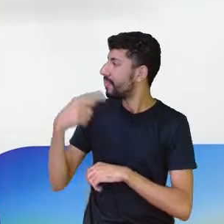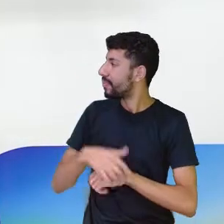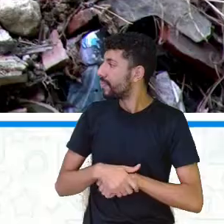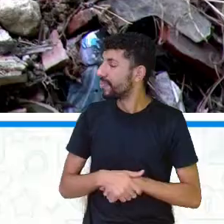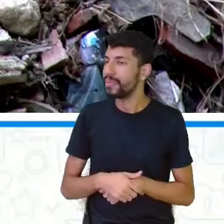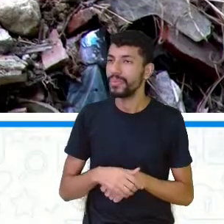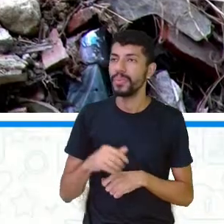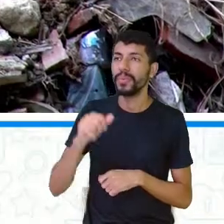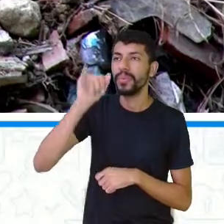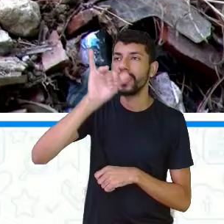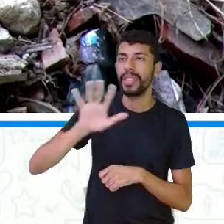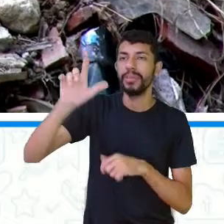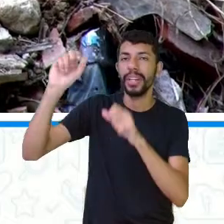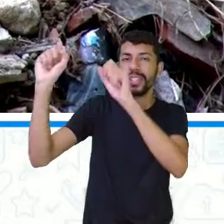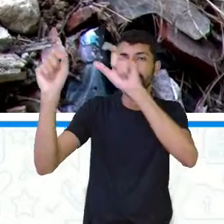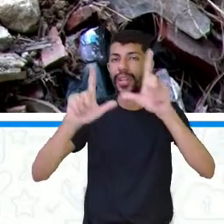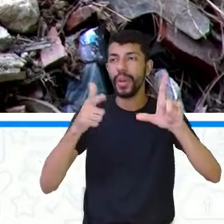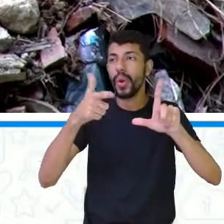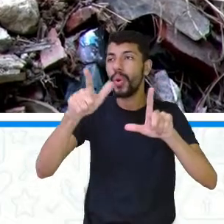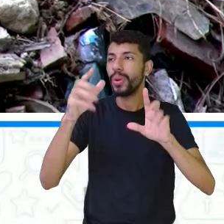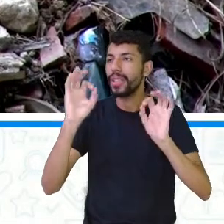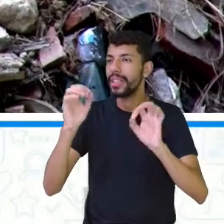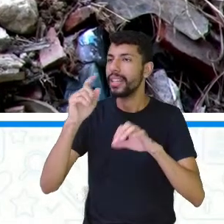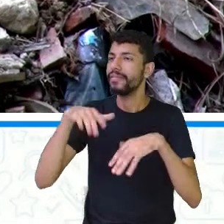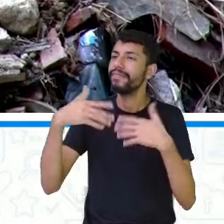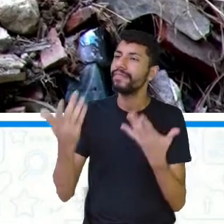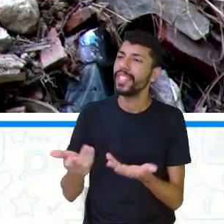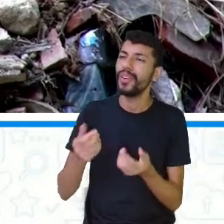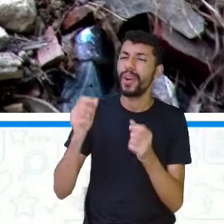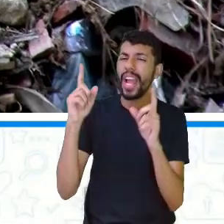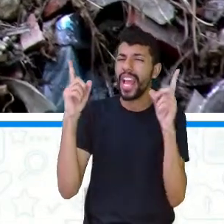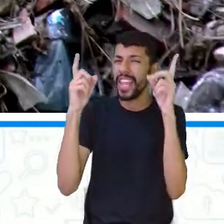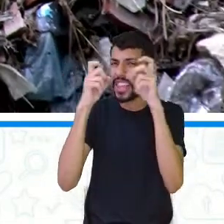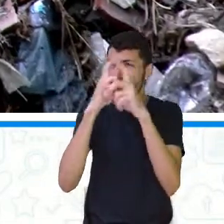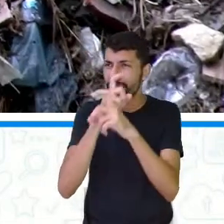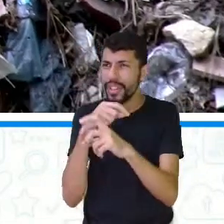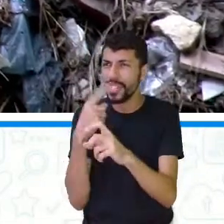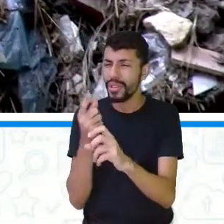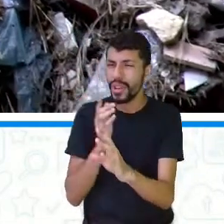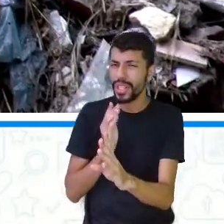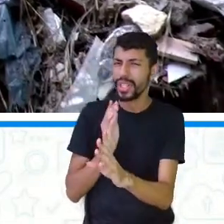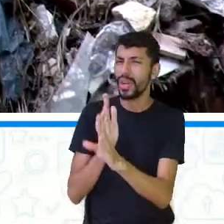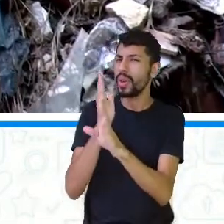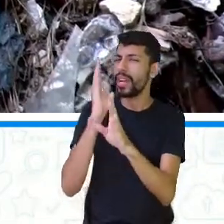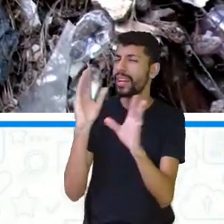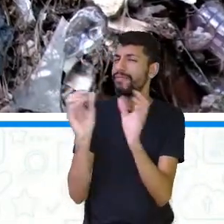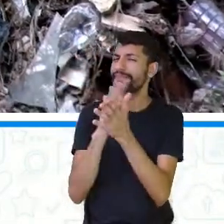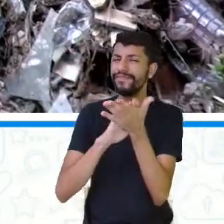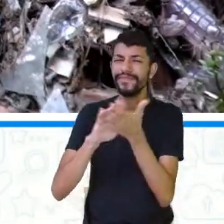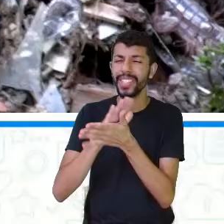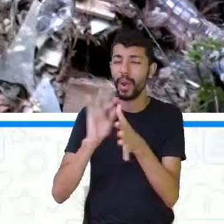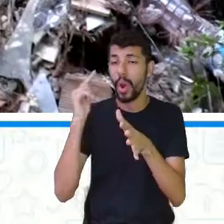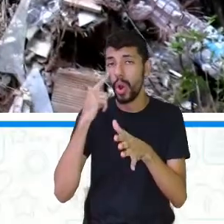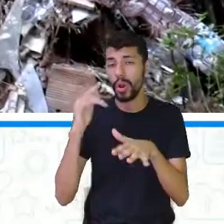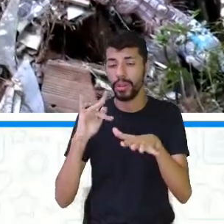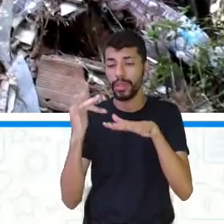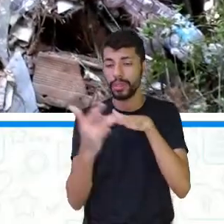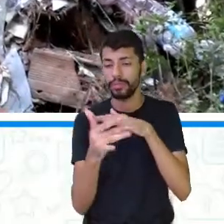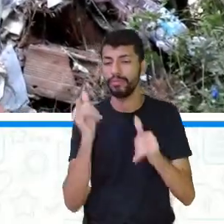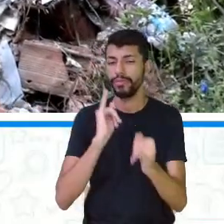Mais uma imagem. Então não é difícil, né? Como eu disse a vocês, se a gente colocar lá nas redes sociais, na internet, a